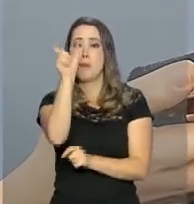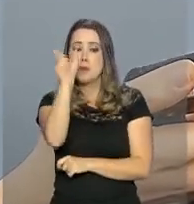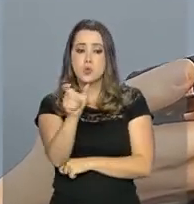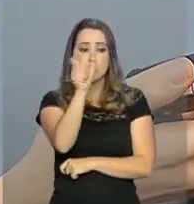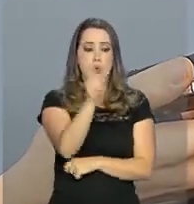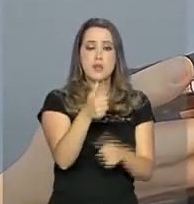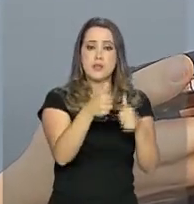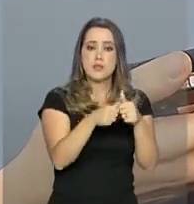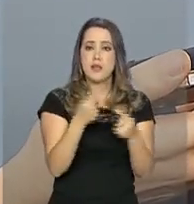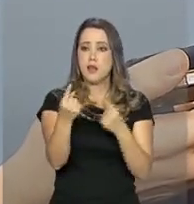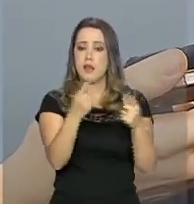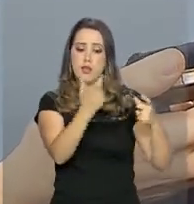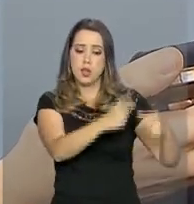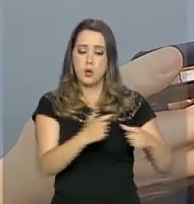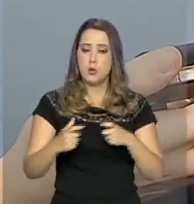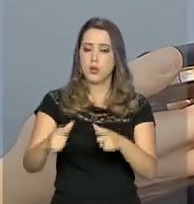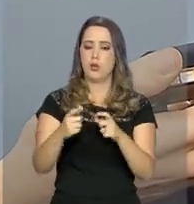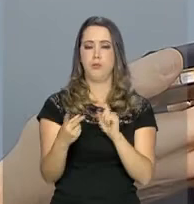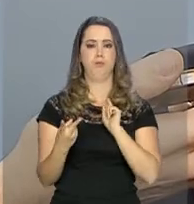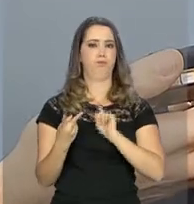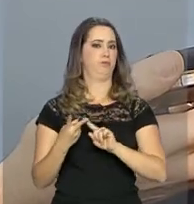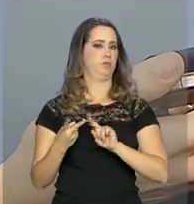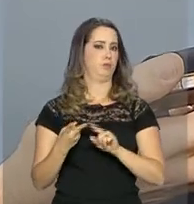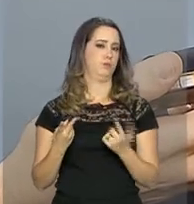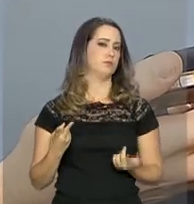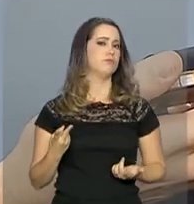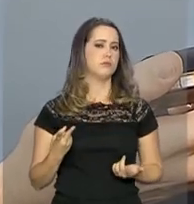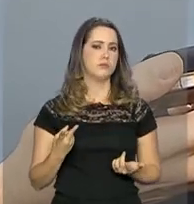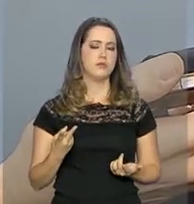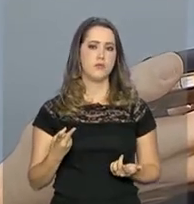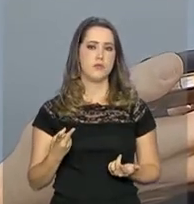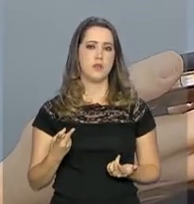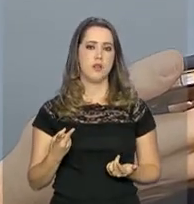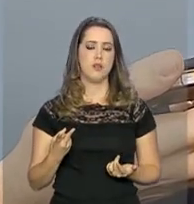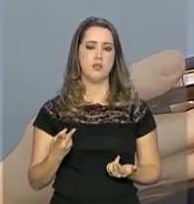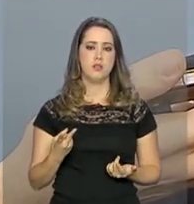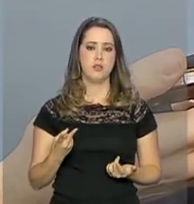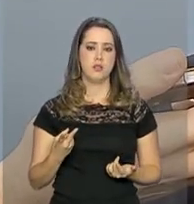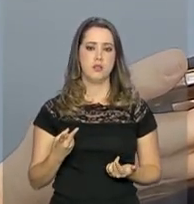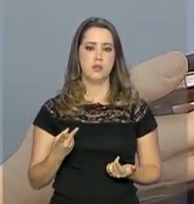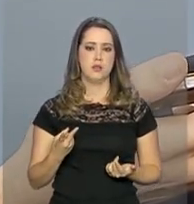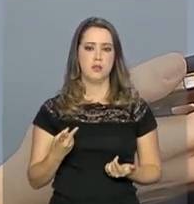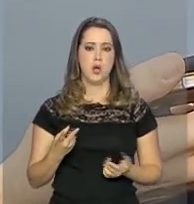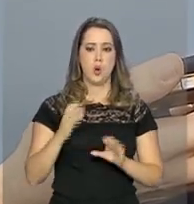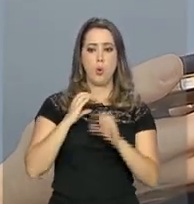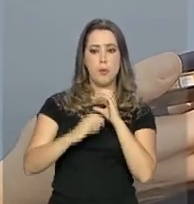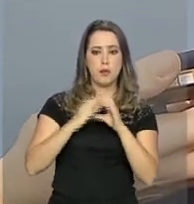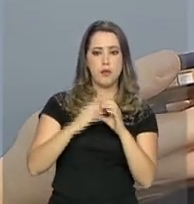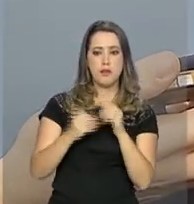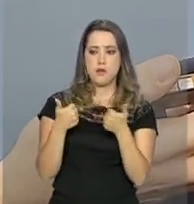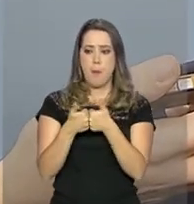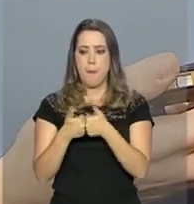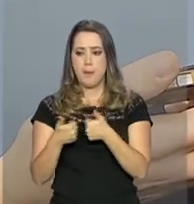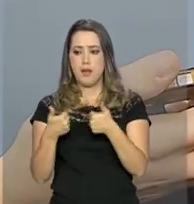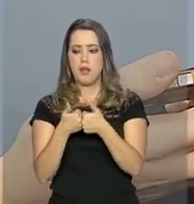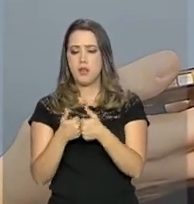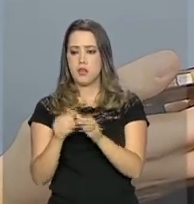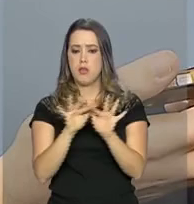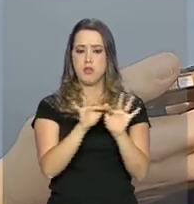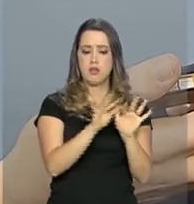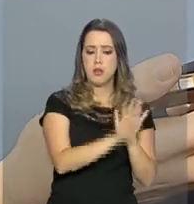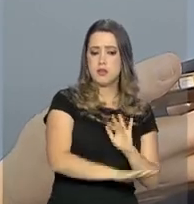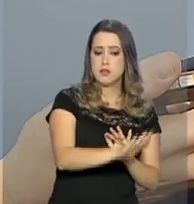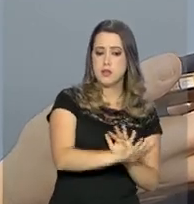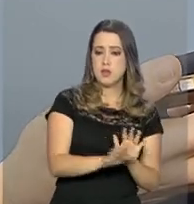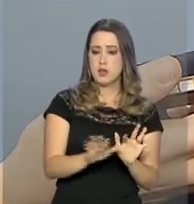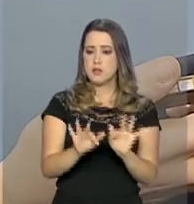em cada abrigo. Em segundo lugar, a aproximação, a comunicação entre essas crianças e